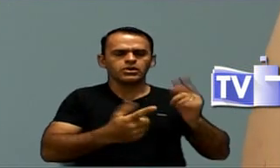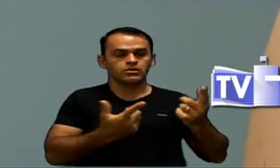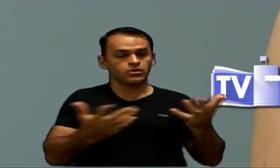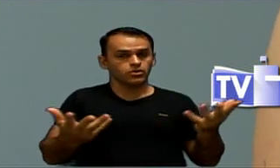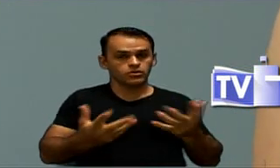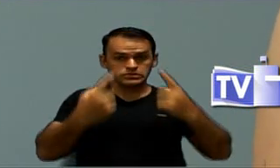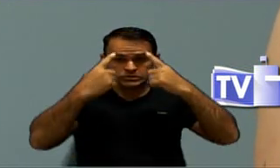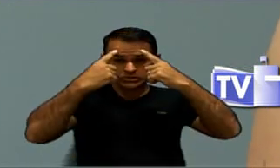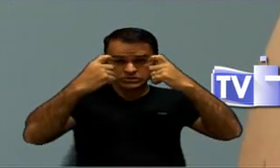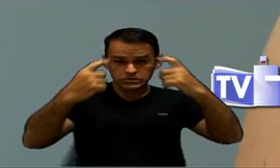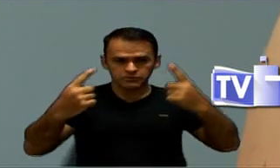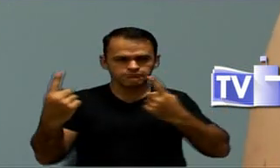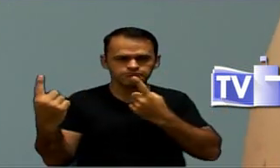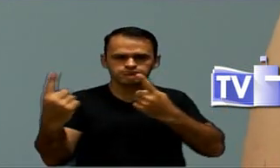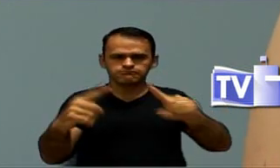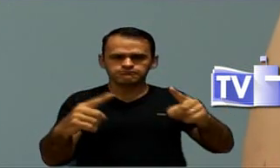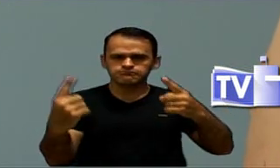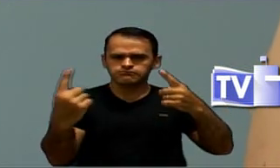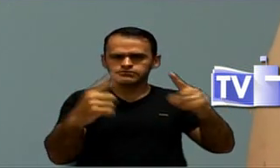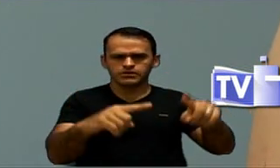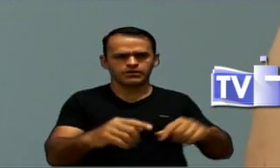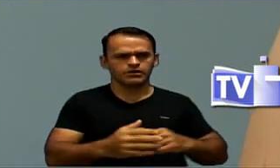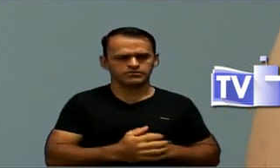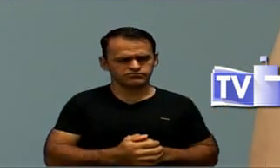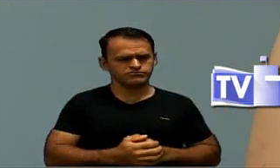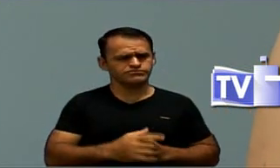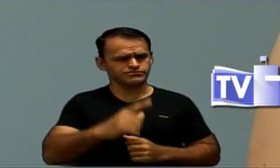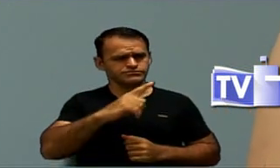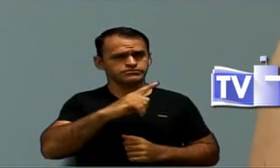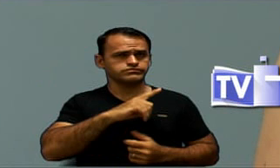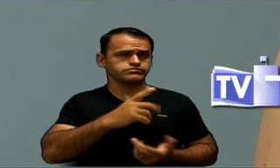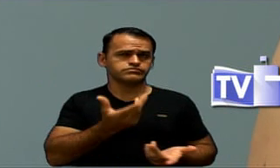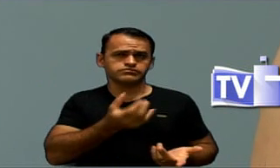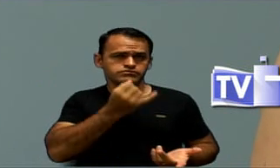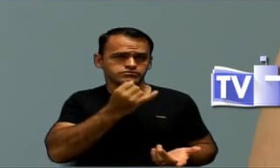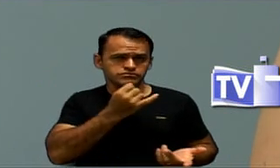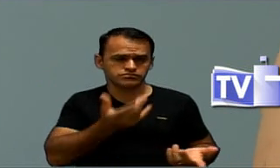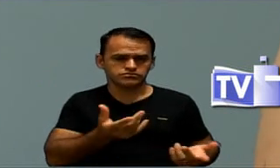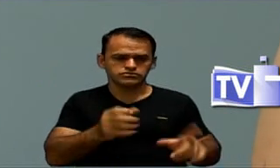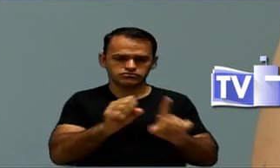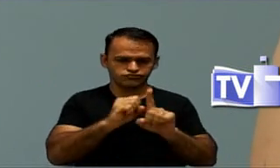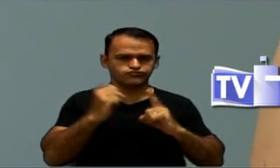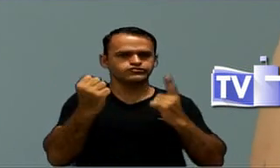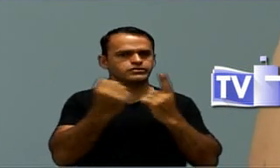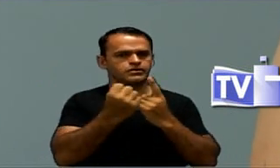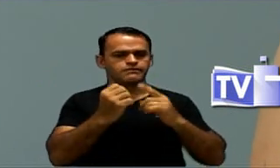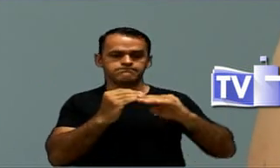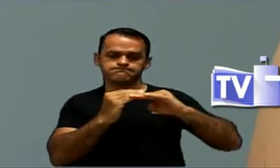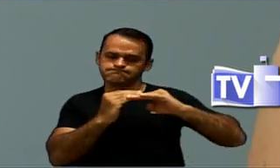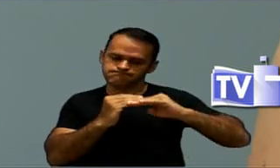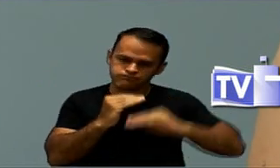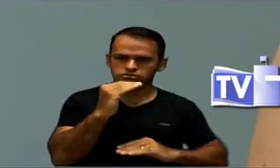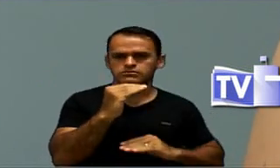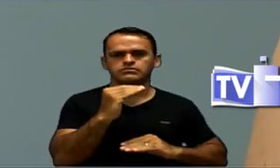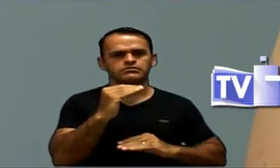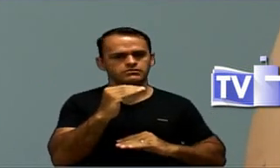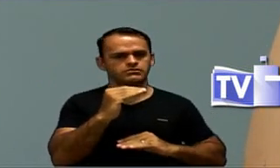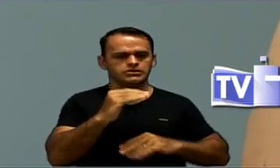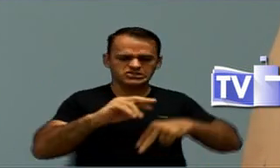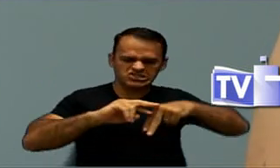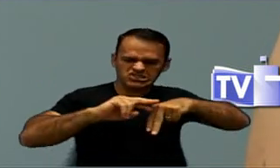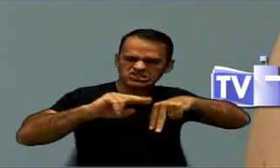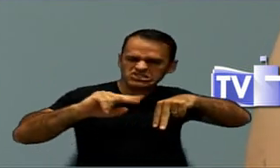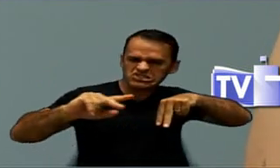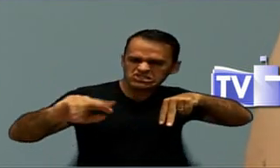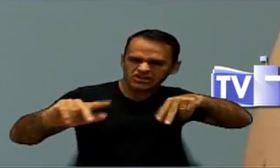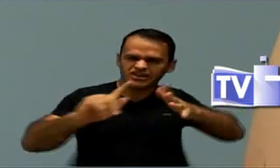constitui em uma manutenção da estrutura como ela é. Ou seja, se nós estamos falando de uma sociedade desigual, no sentido de desigualdade de gênero,